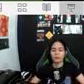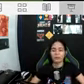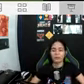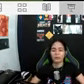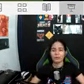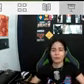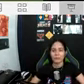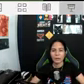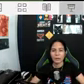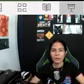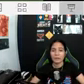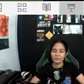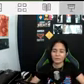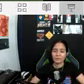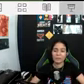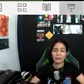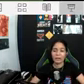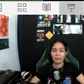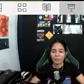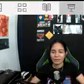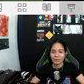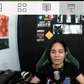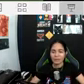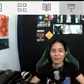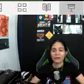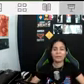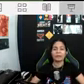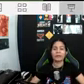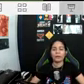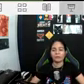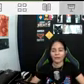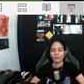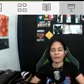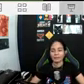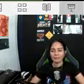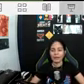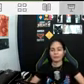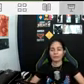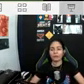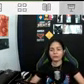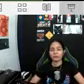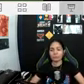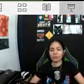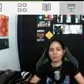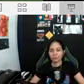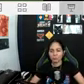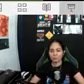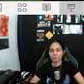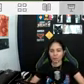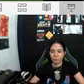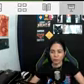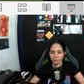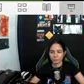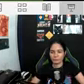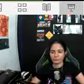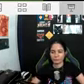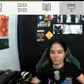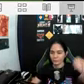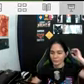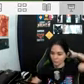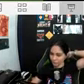diferente. Como você não coletou a origem, você vai trabalhar com a média e a média não reflete a realidade em alguns tipos de estudo, tá